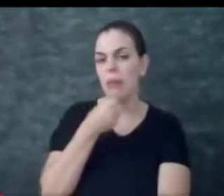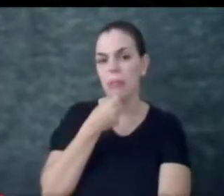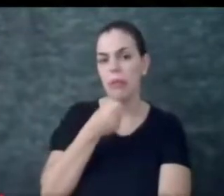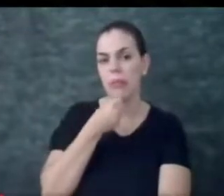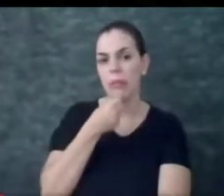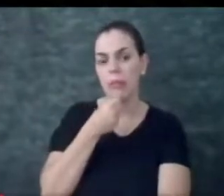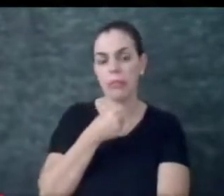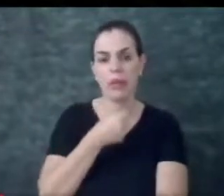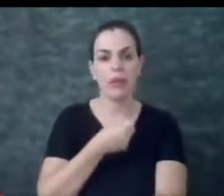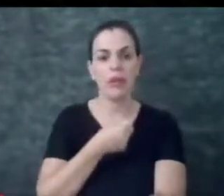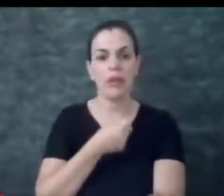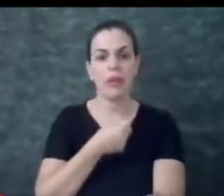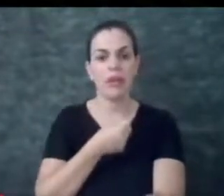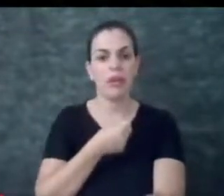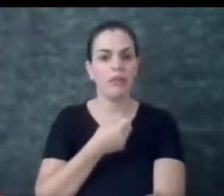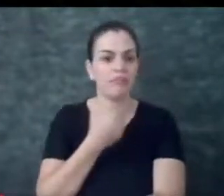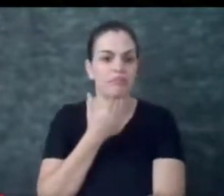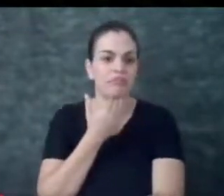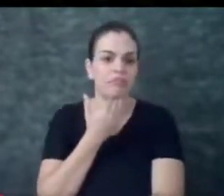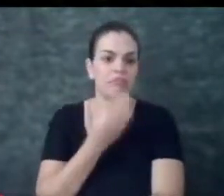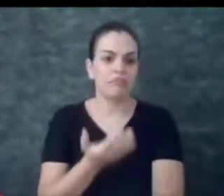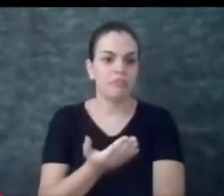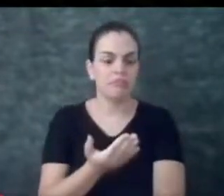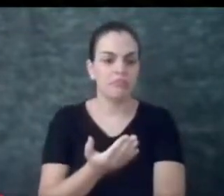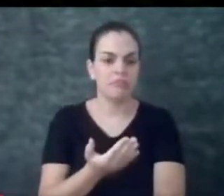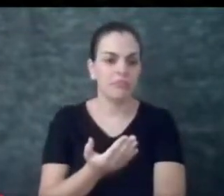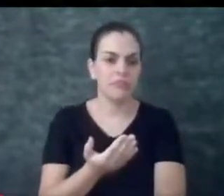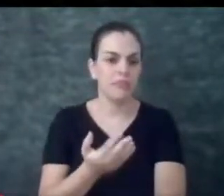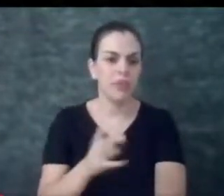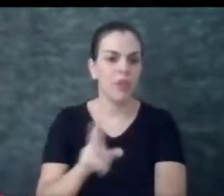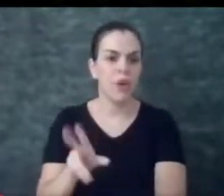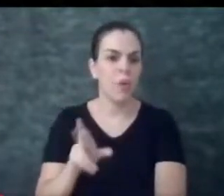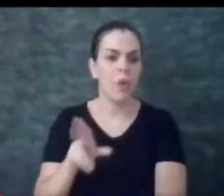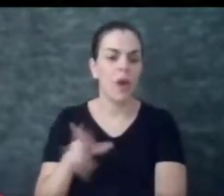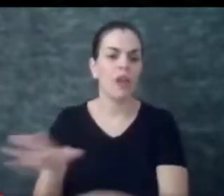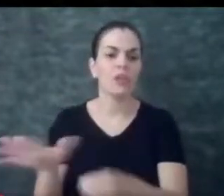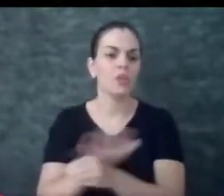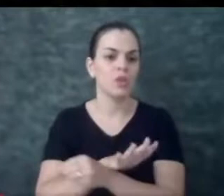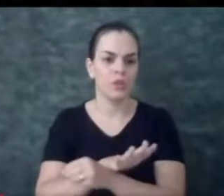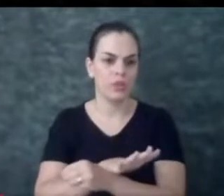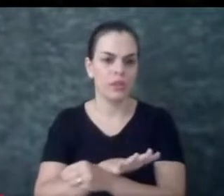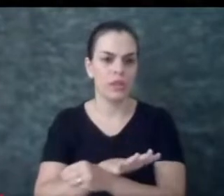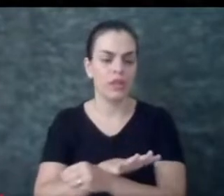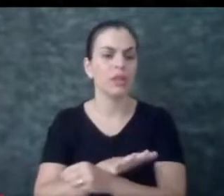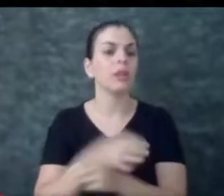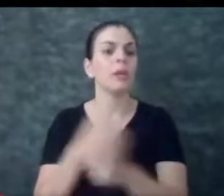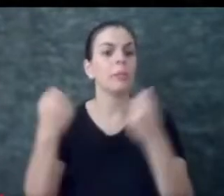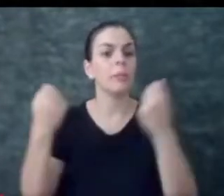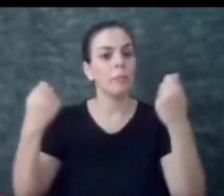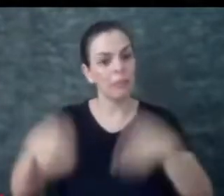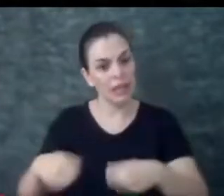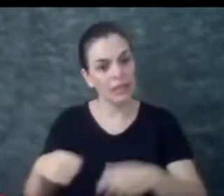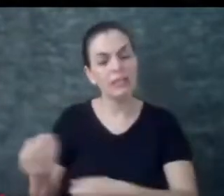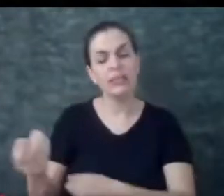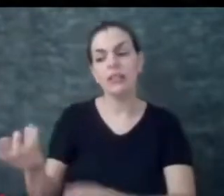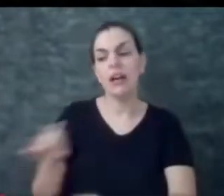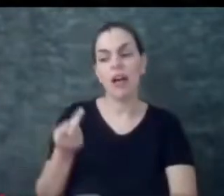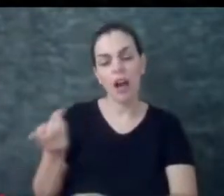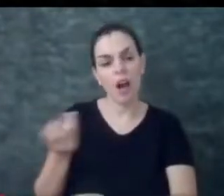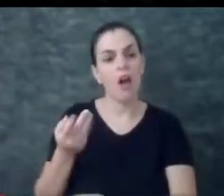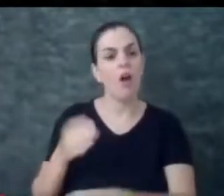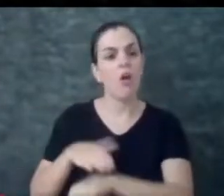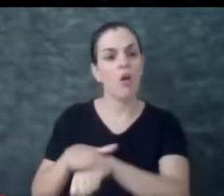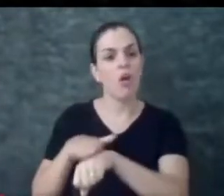jornalista isso não serve ou não basta e é preciso que haja uma conversa Direta com